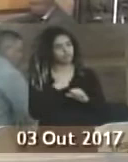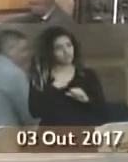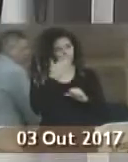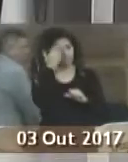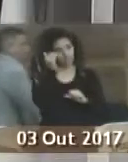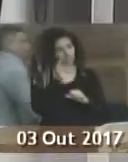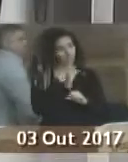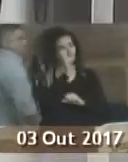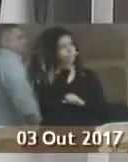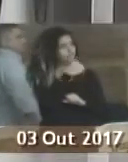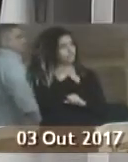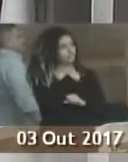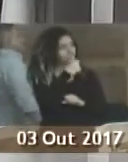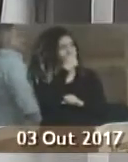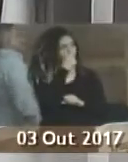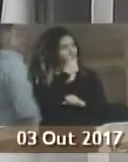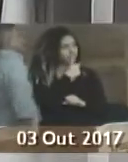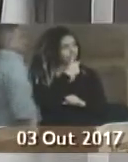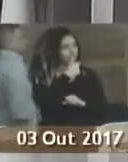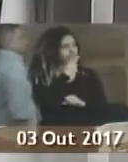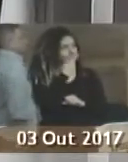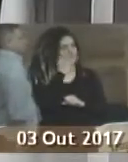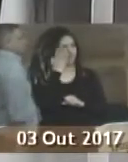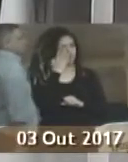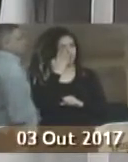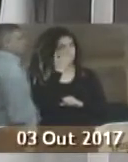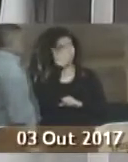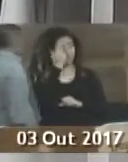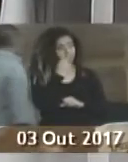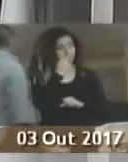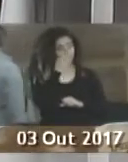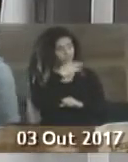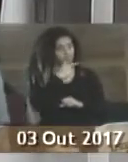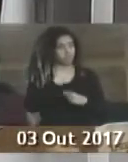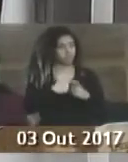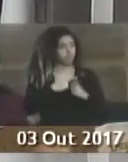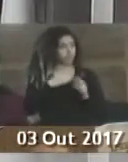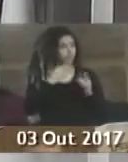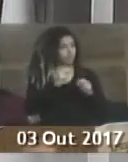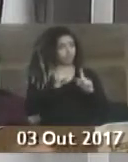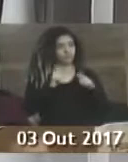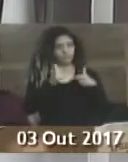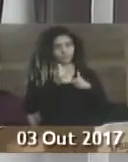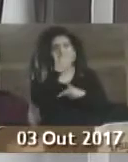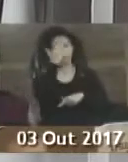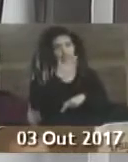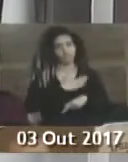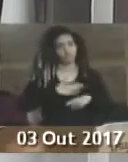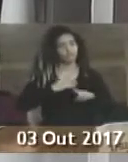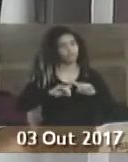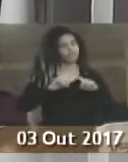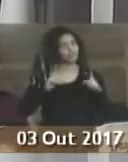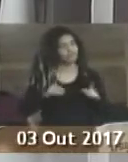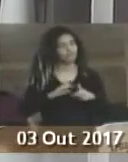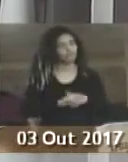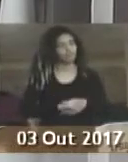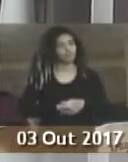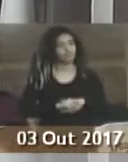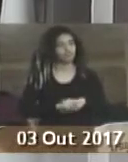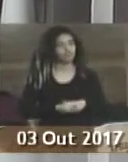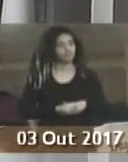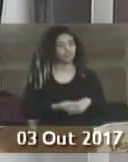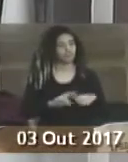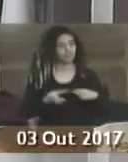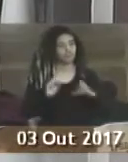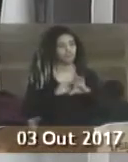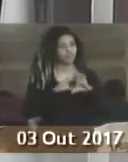que no futuro eu vou ser pedrejado, porque nem todas as atitudes que eu tomo vai estar agradando todo mundo. Mas que ganhe a